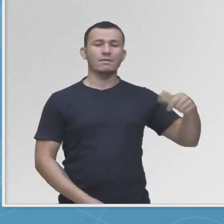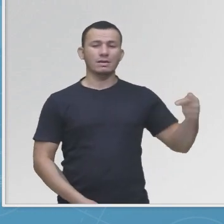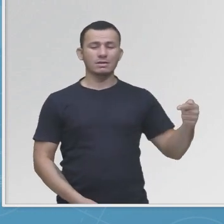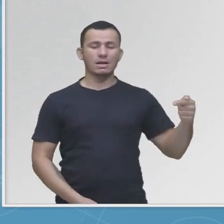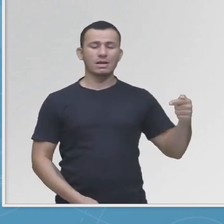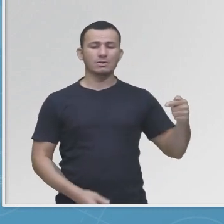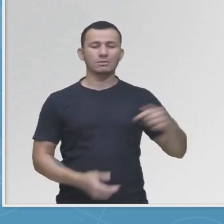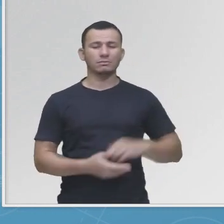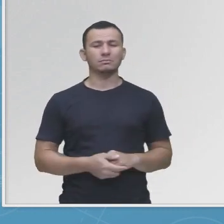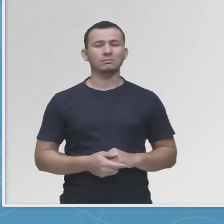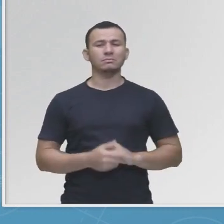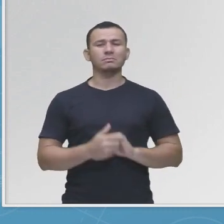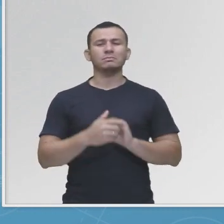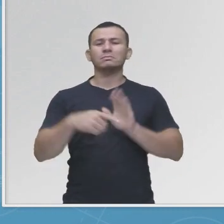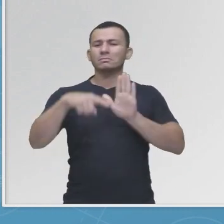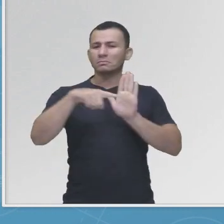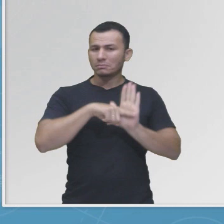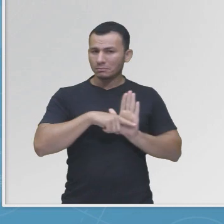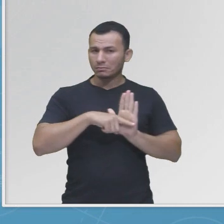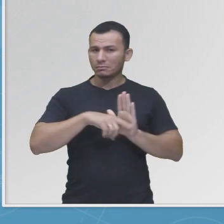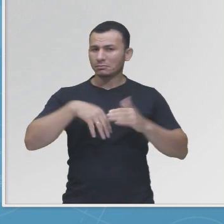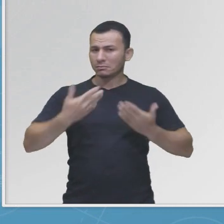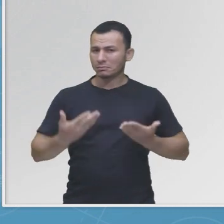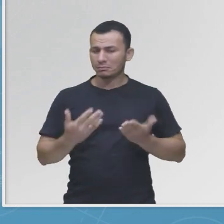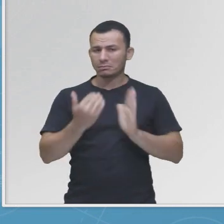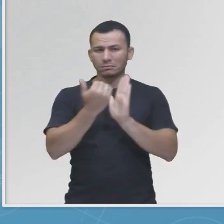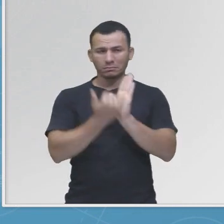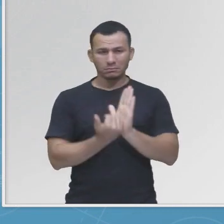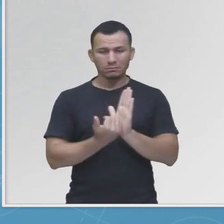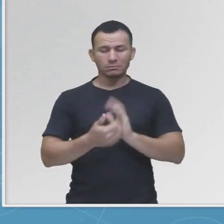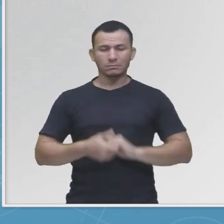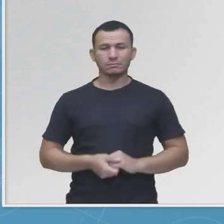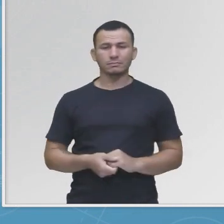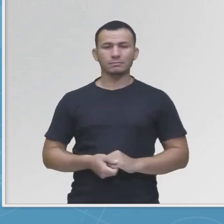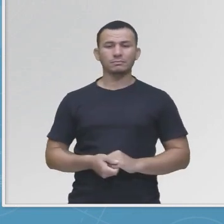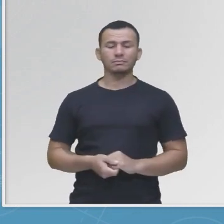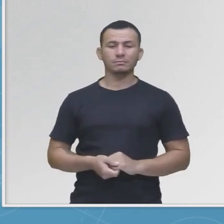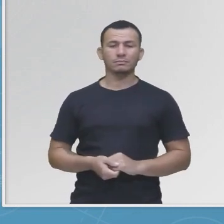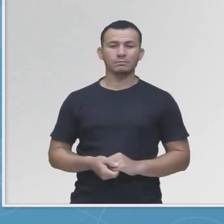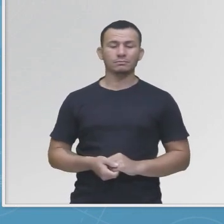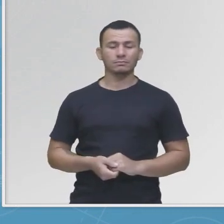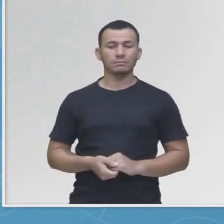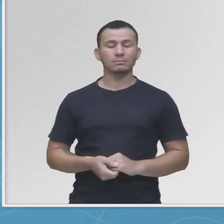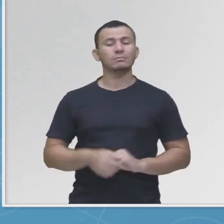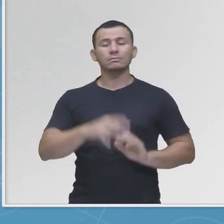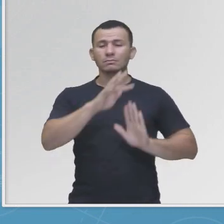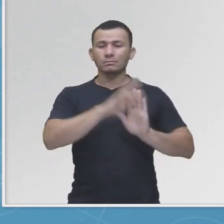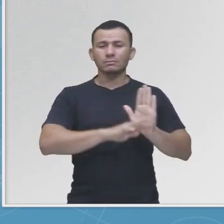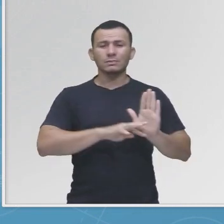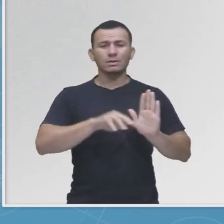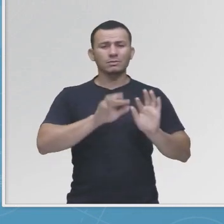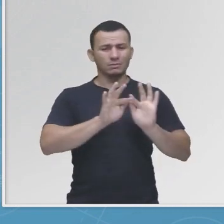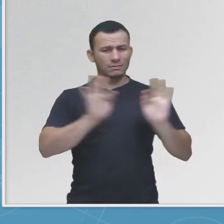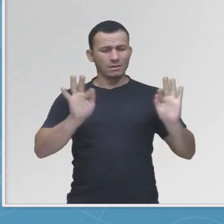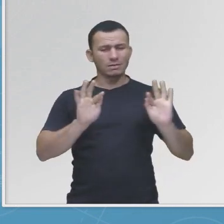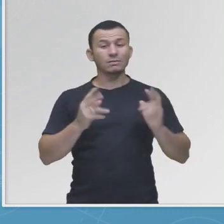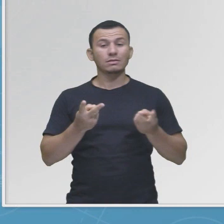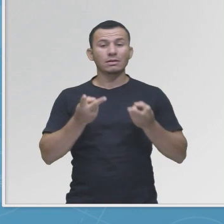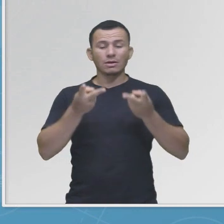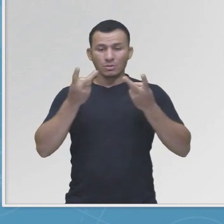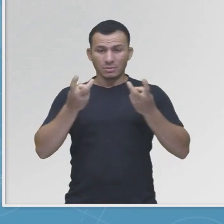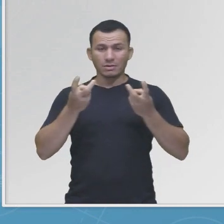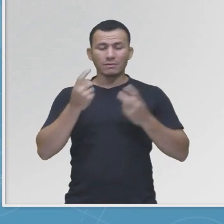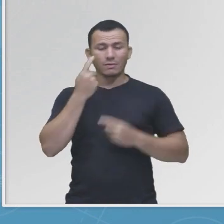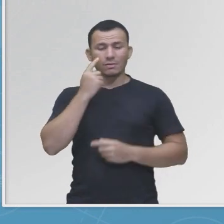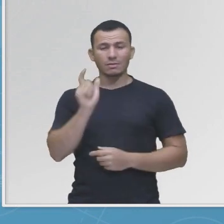Paulinho possui? Então, observe que nesse caso aqui, ó, no texto a gente já observa aí a presença dessa